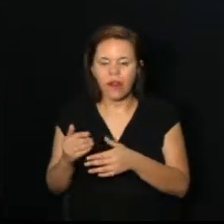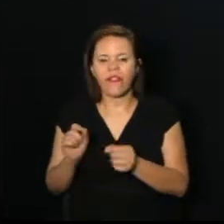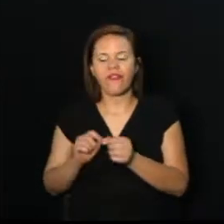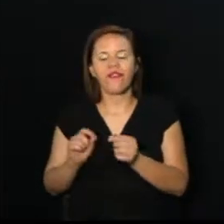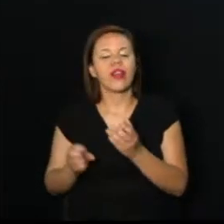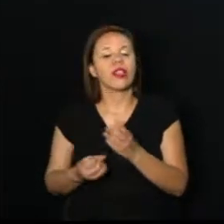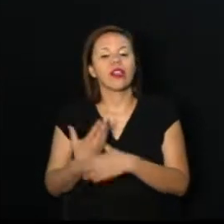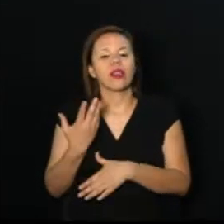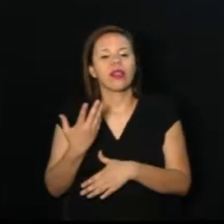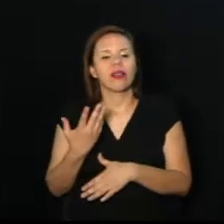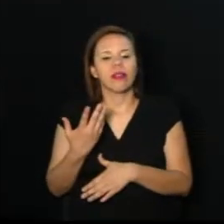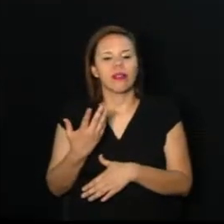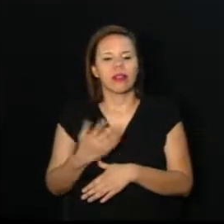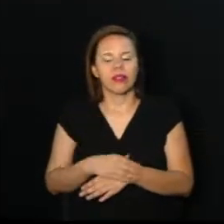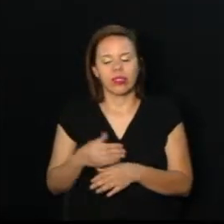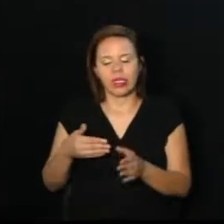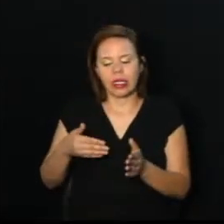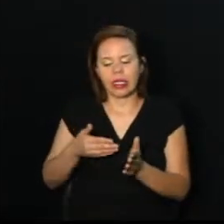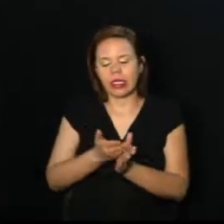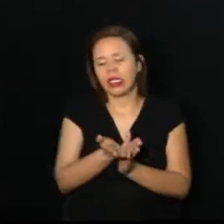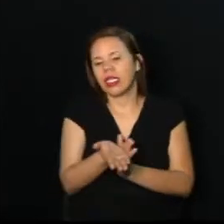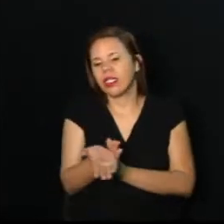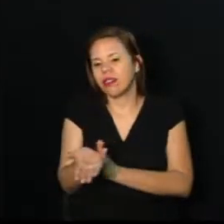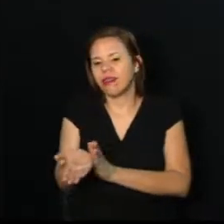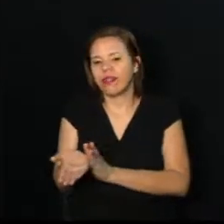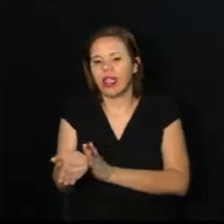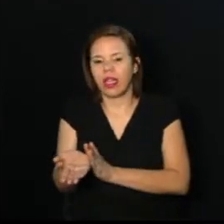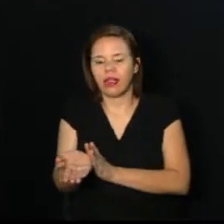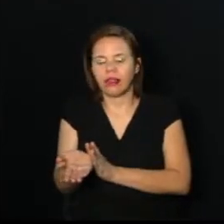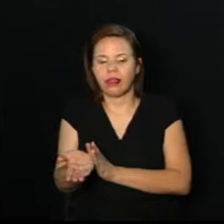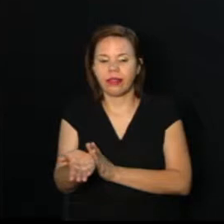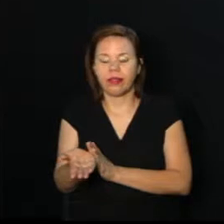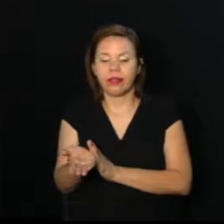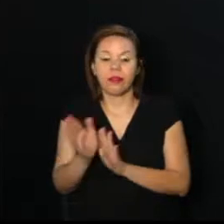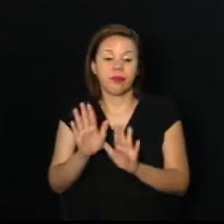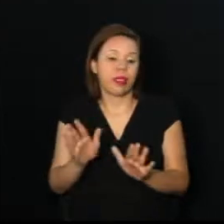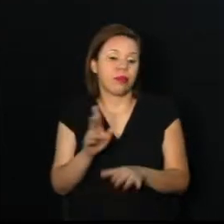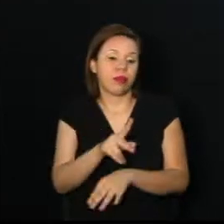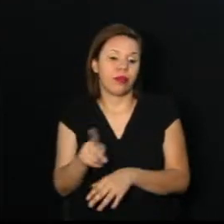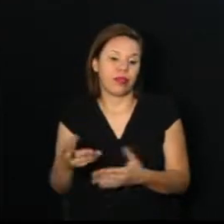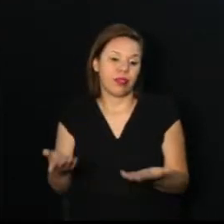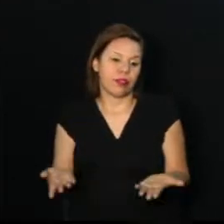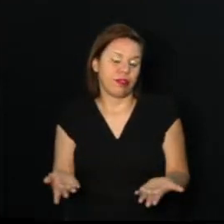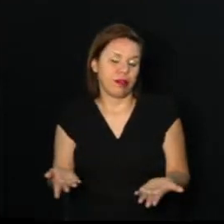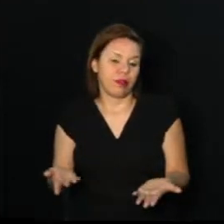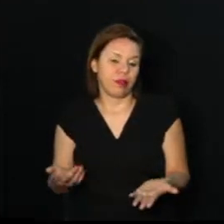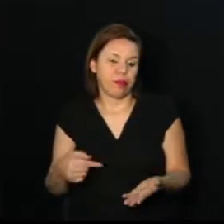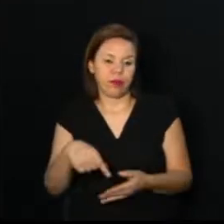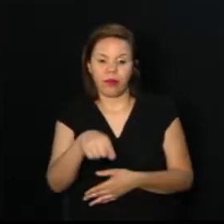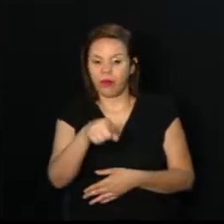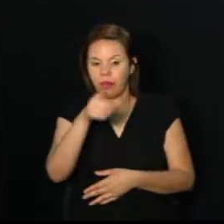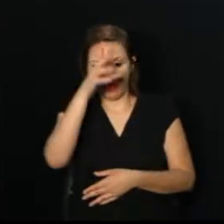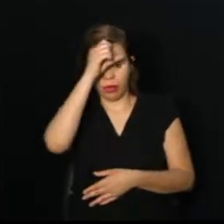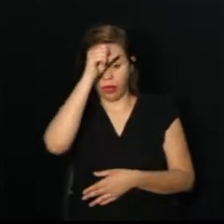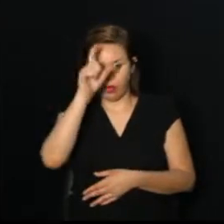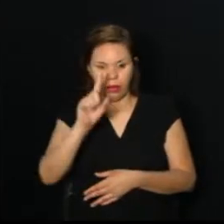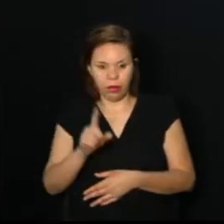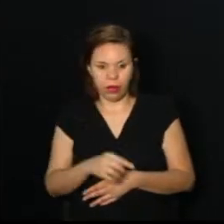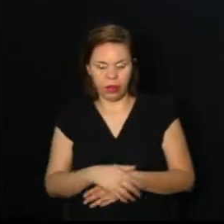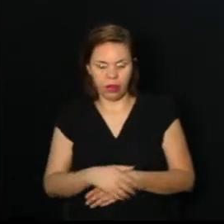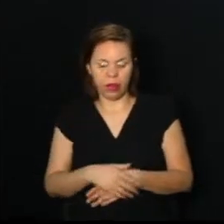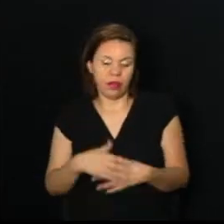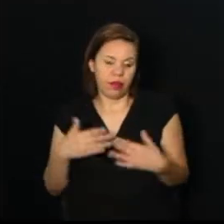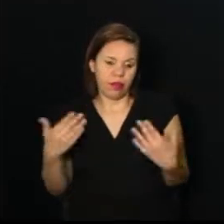ele se desviasse. Mas daí, professora, eu não vou aprender.